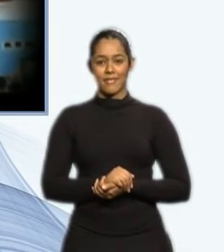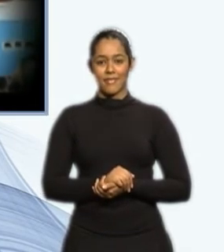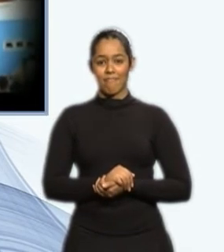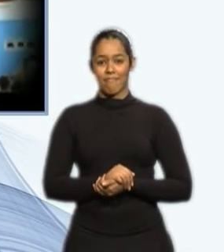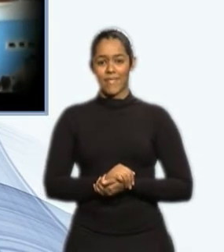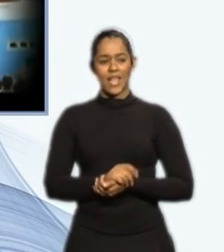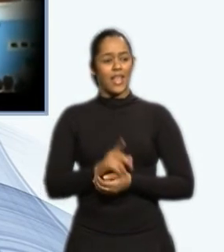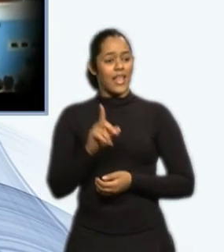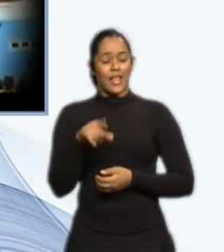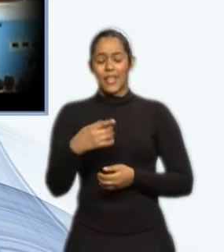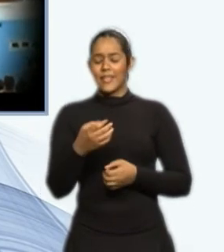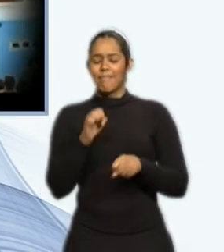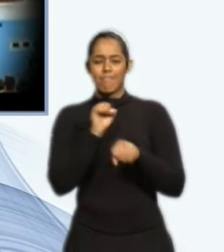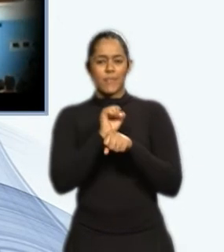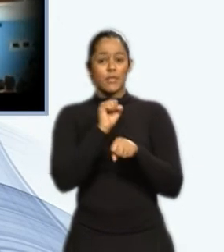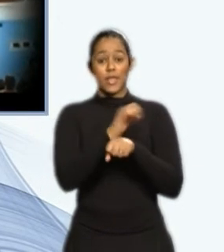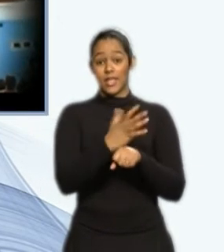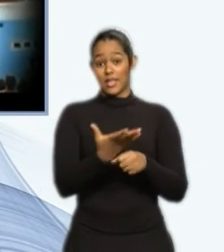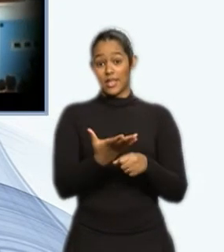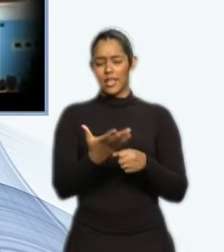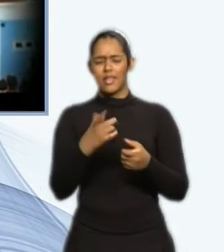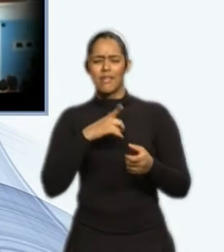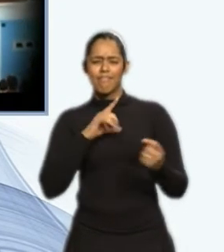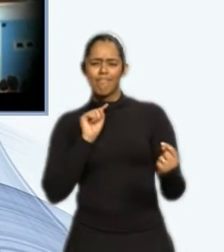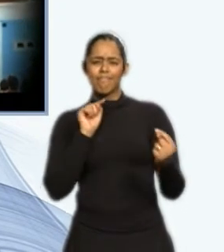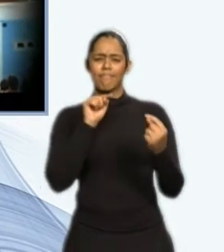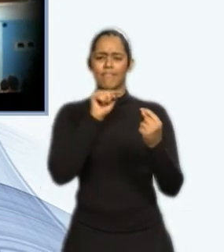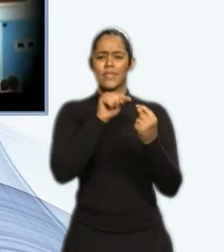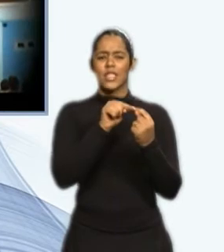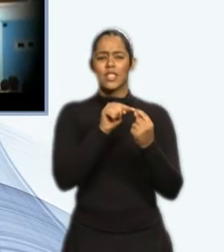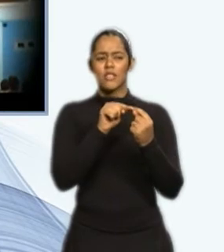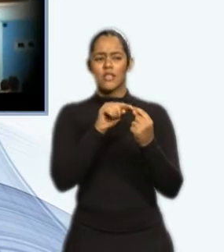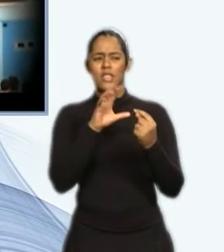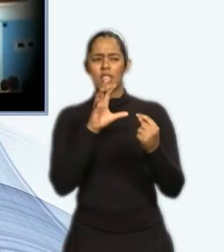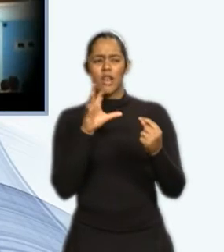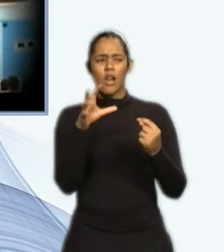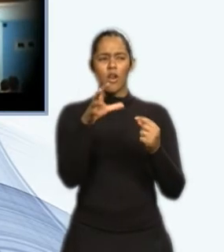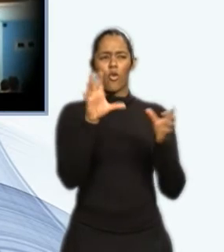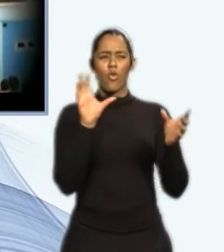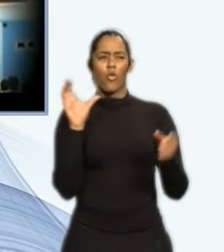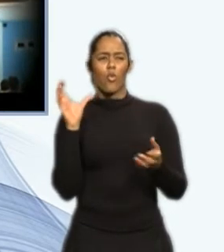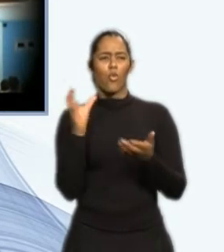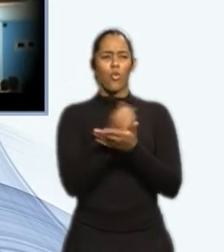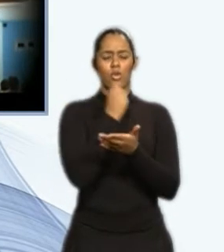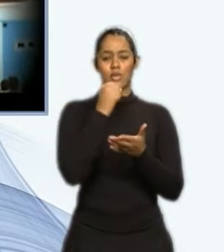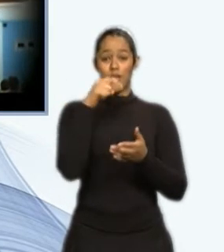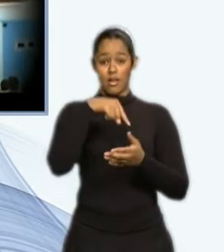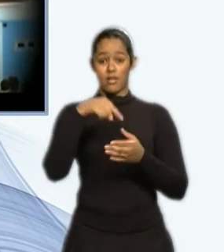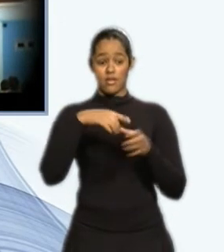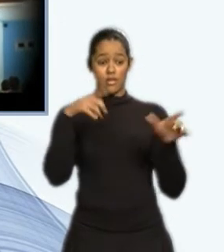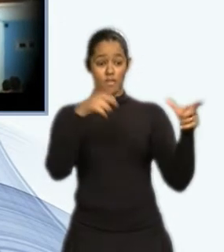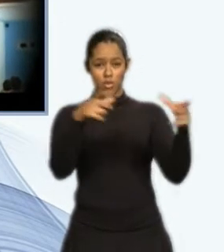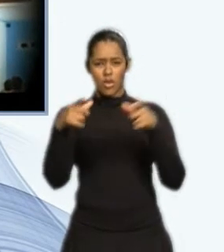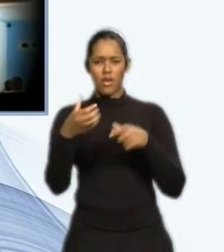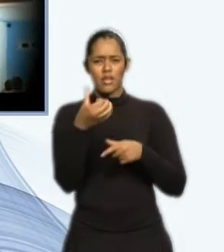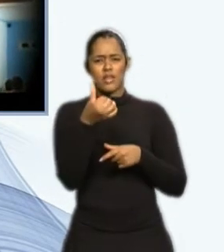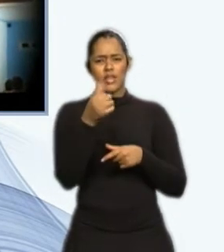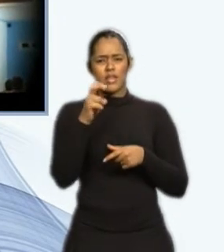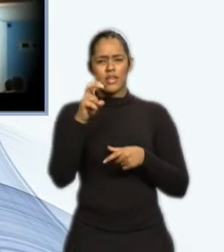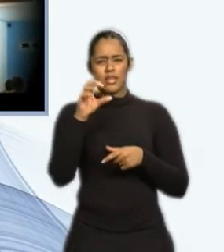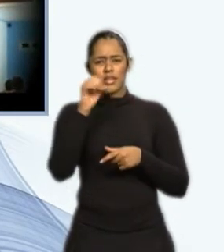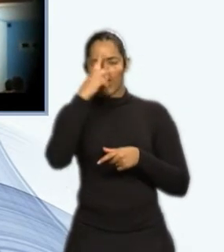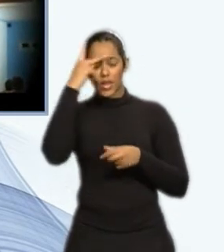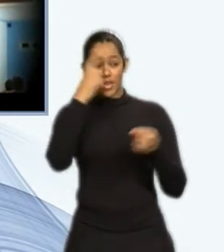O Terra de Esperança tem o objetivo de alcançar a nossa união, alcançar